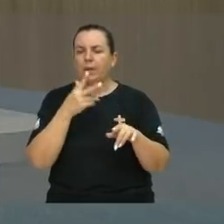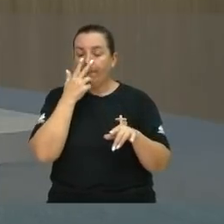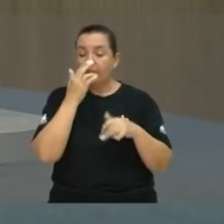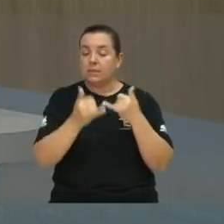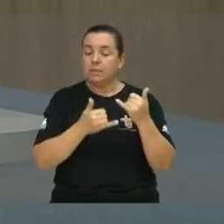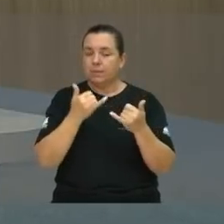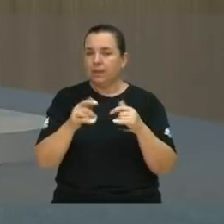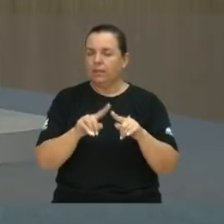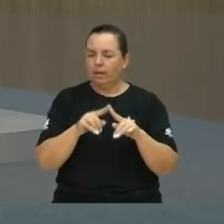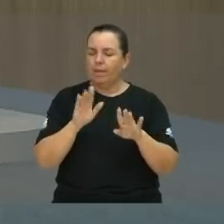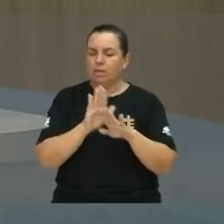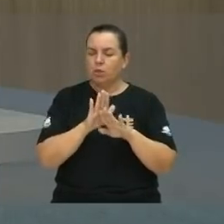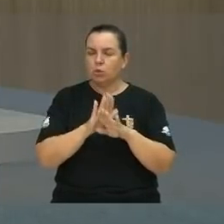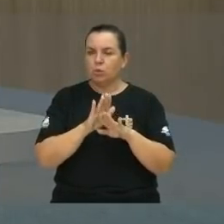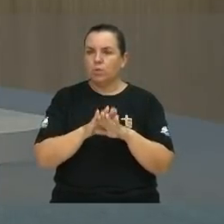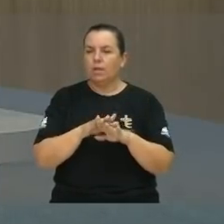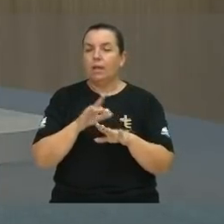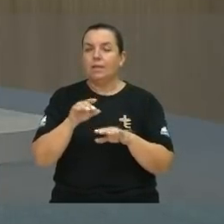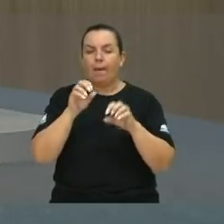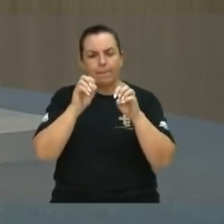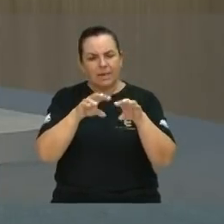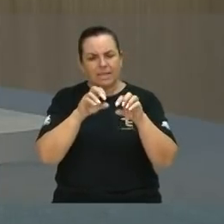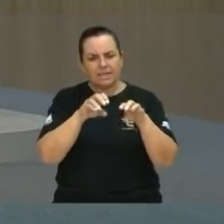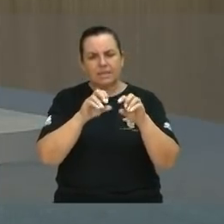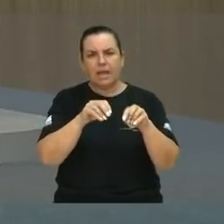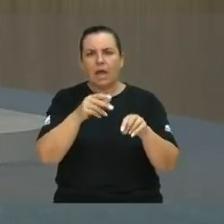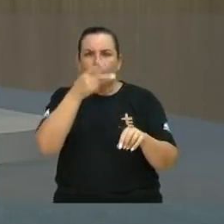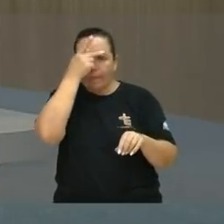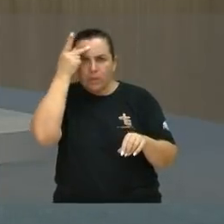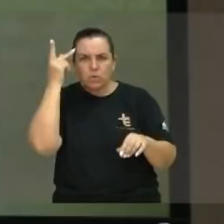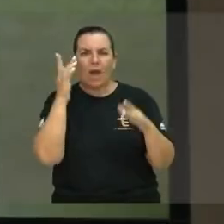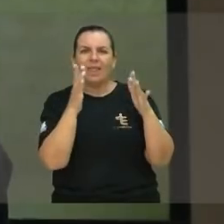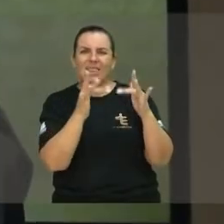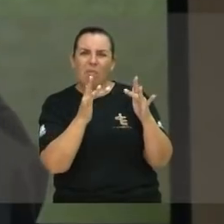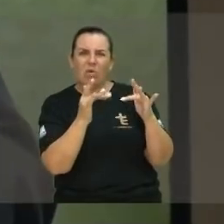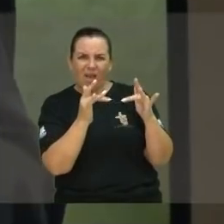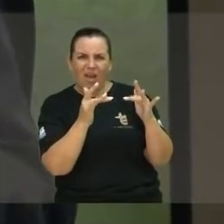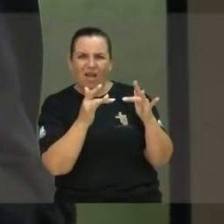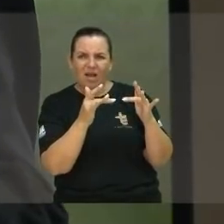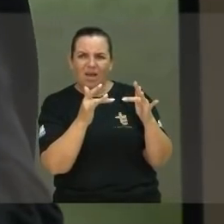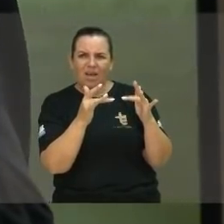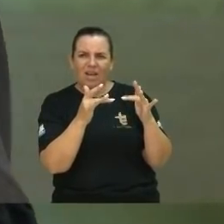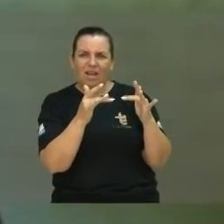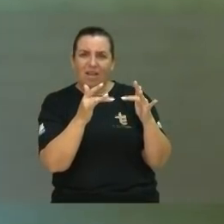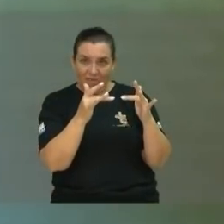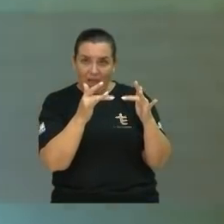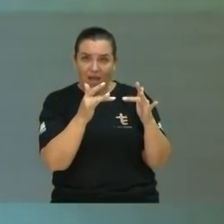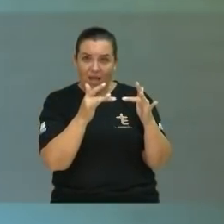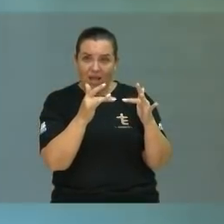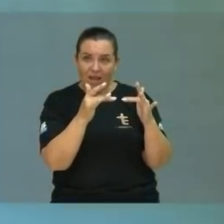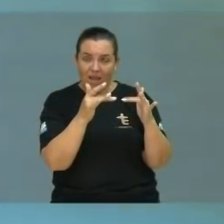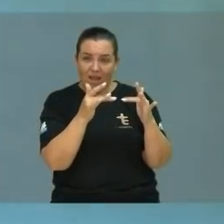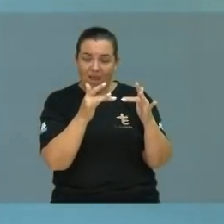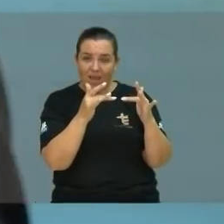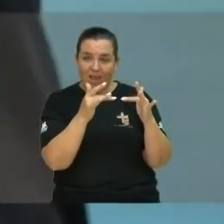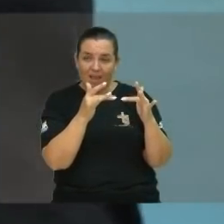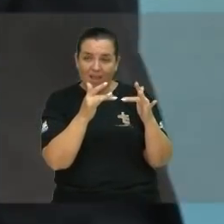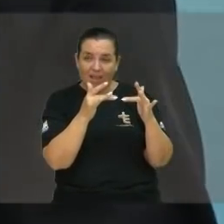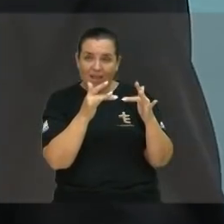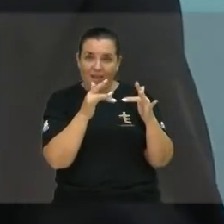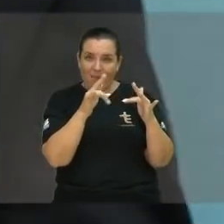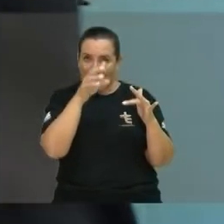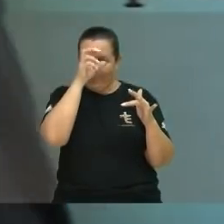brincadeira mas ajuda dá para ensinar alguém a namorar e para